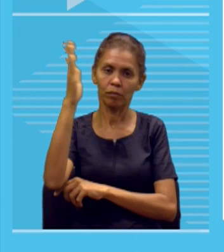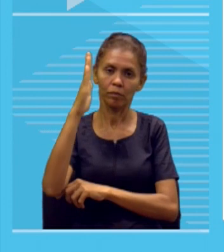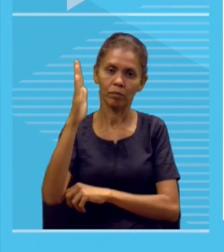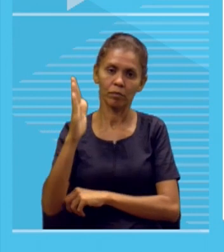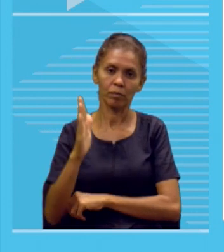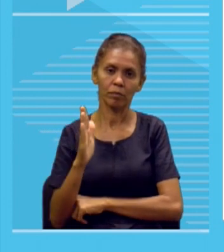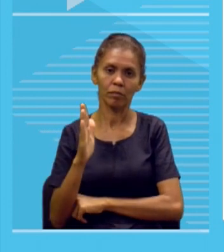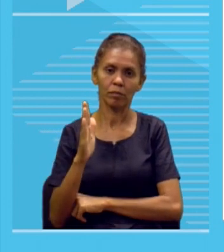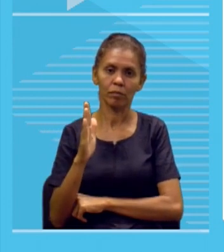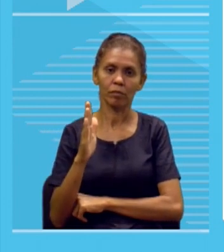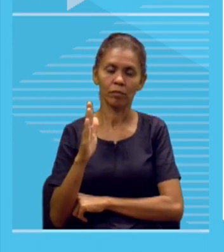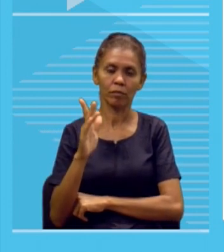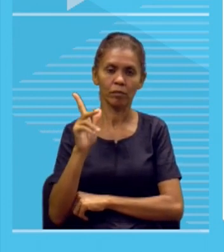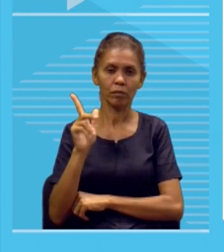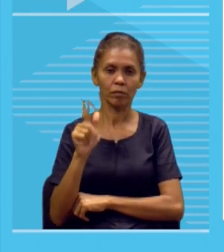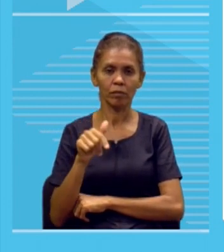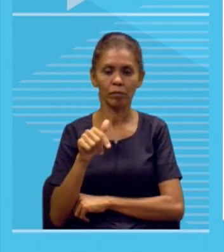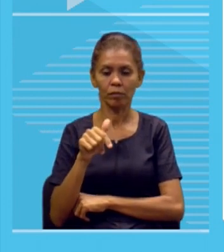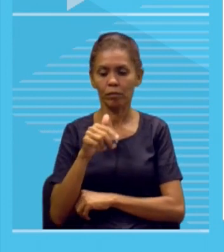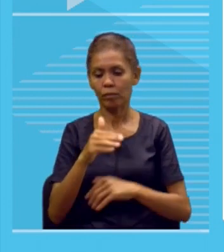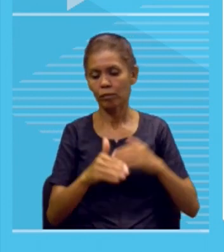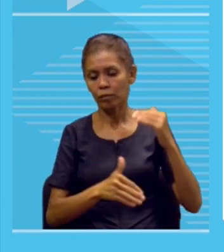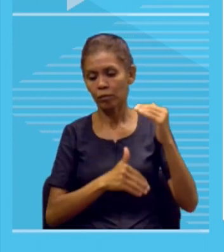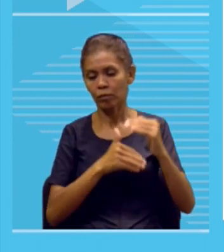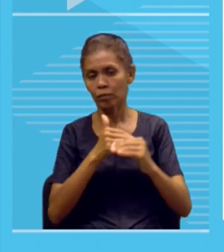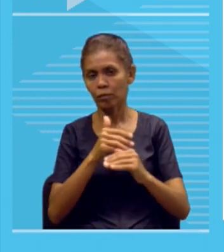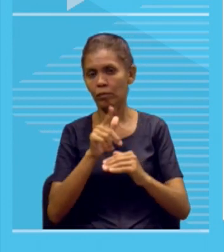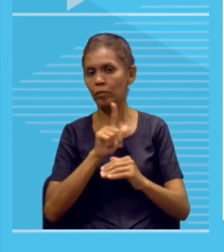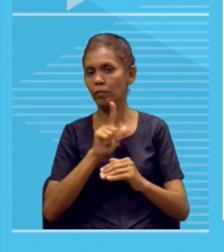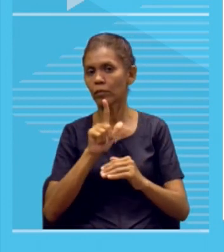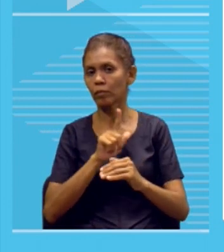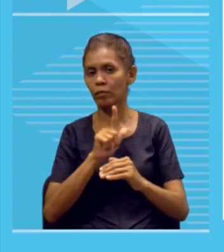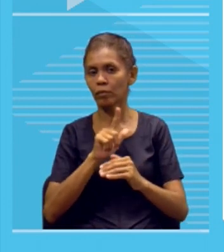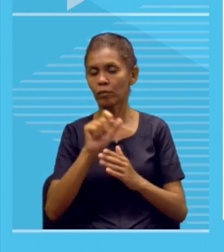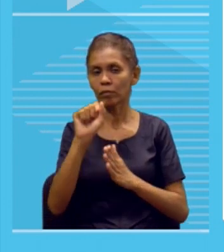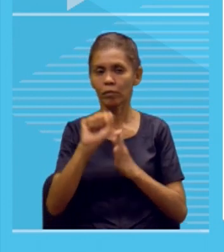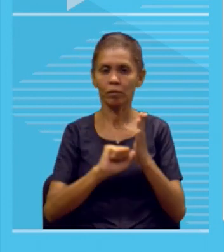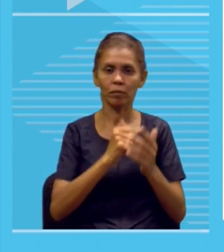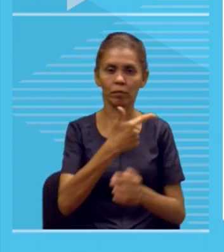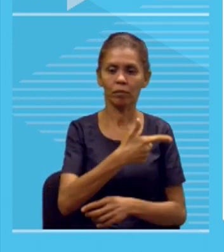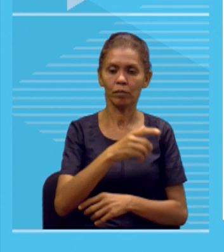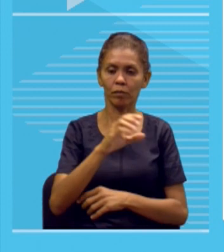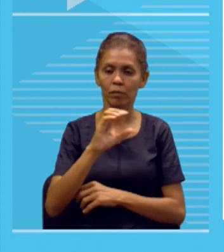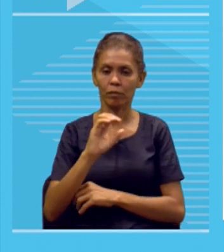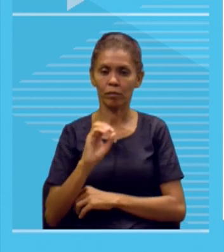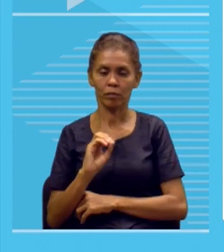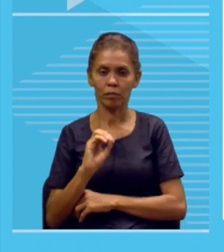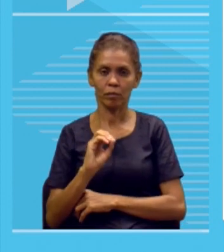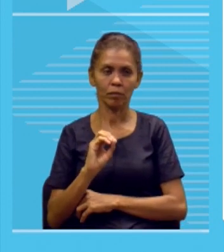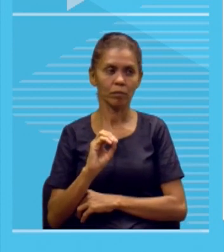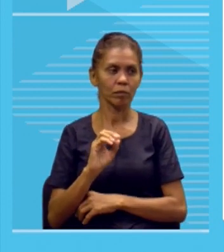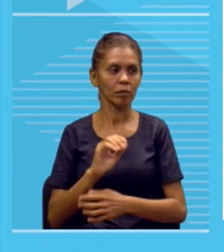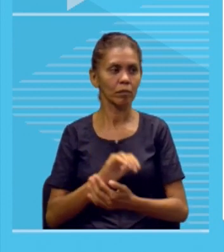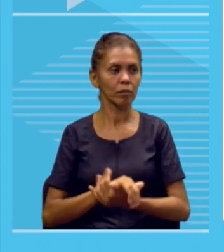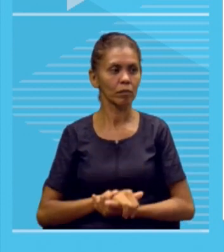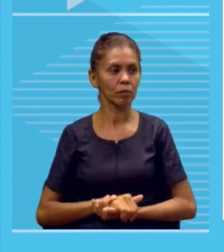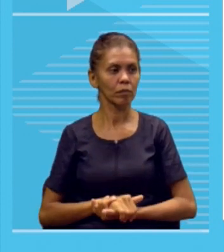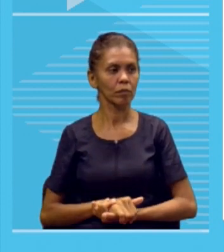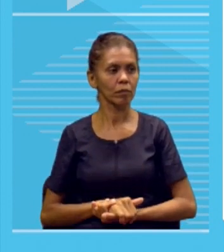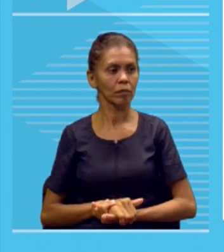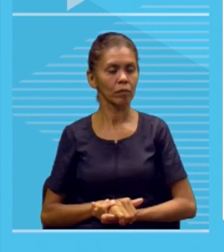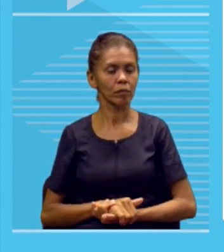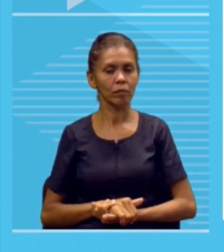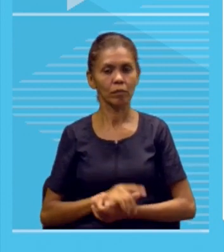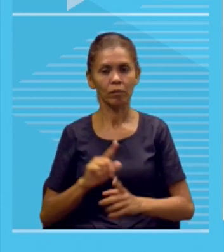vai ter uma urbanização de fato no século XX, né? A Inglaterra já estava pelo menos há 300 anos se urbanizando.